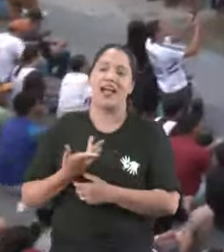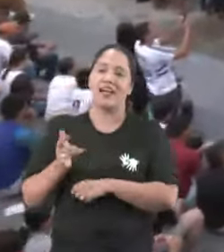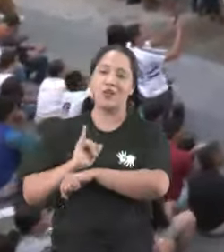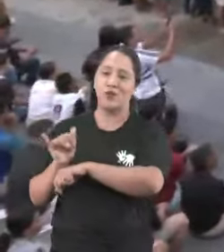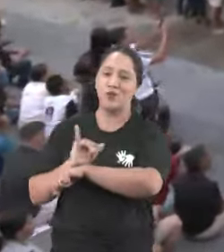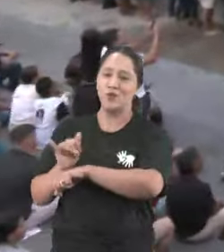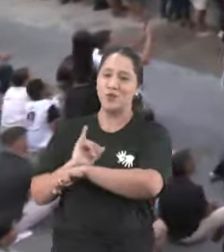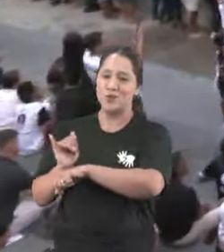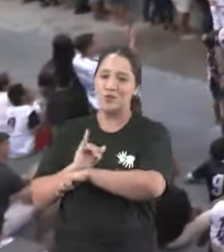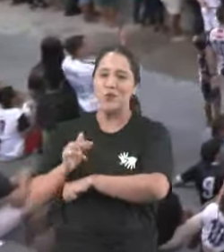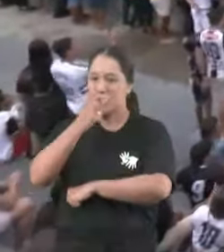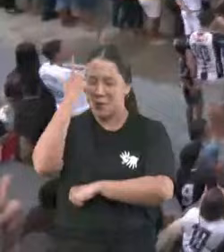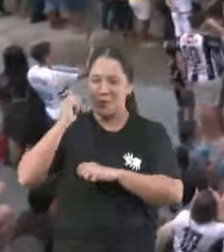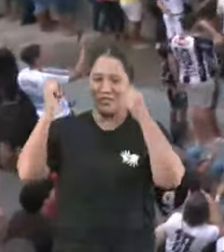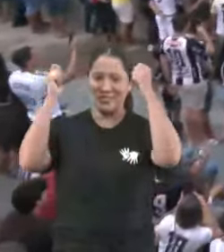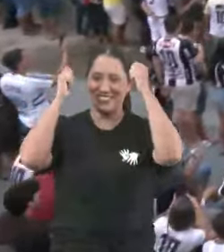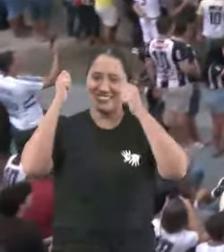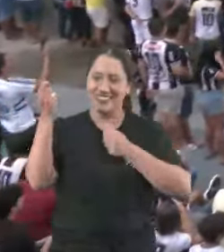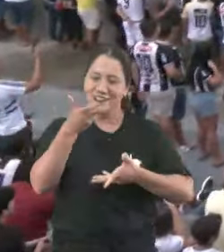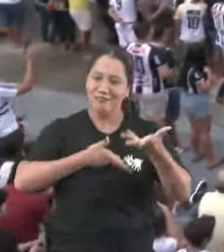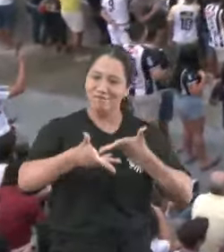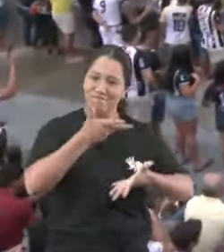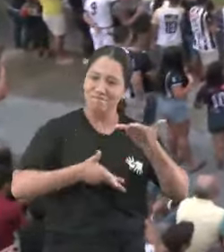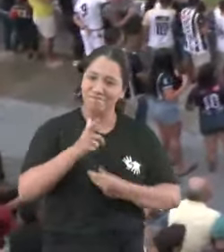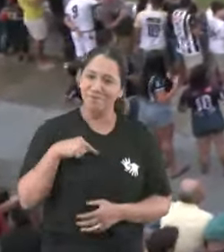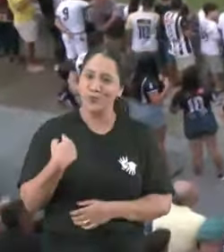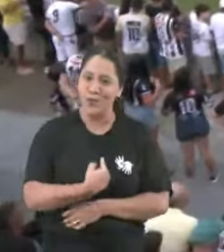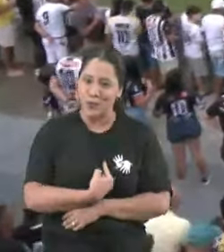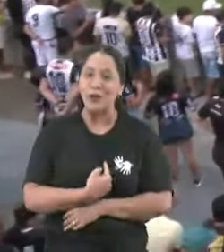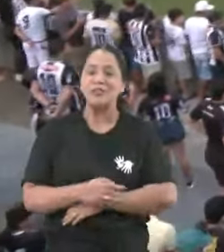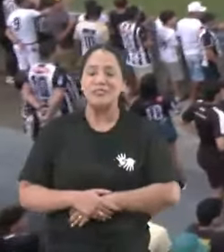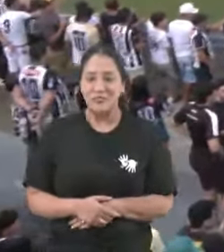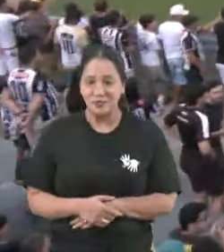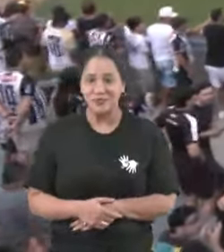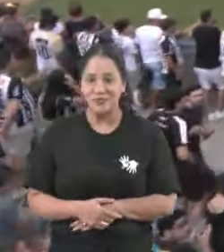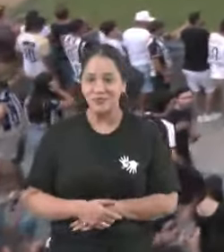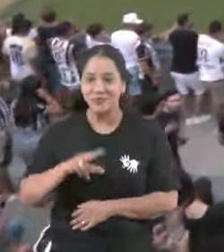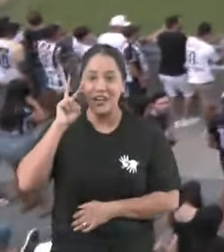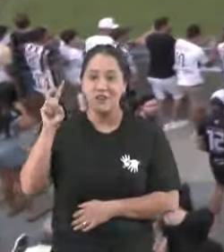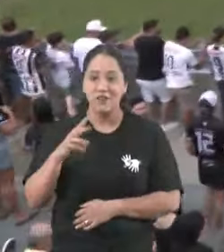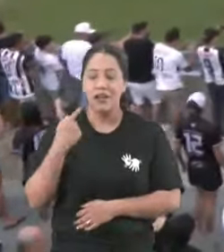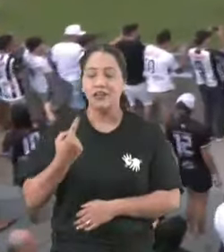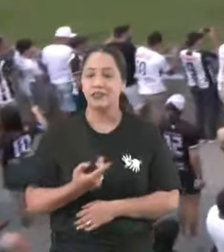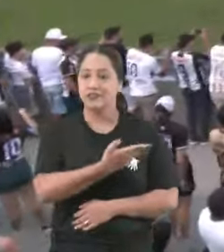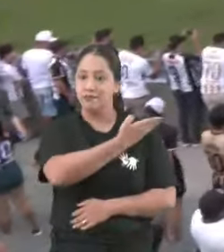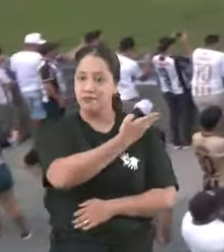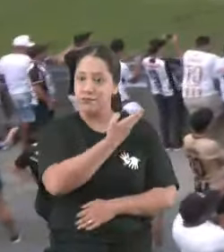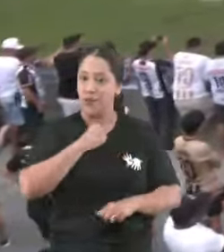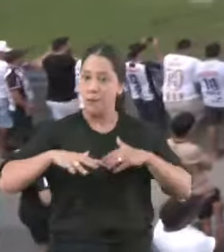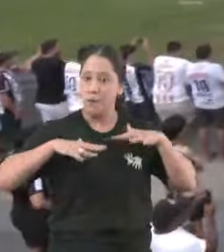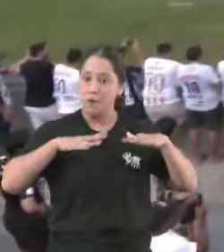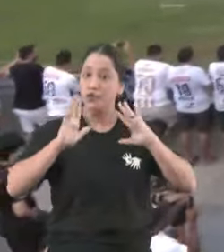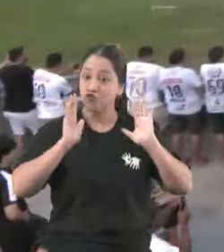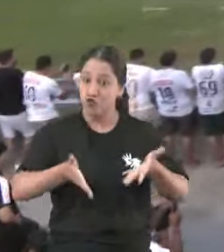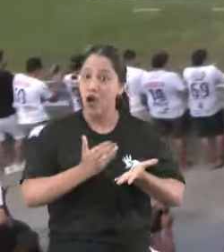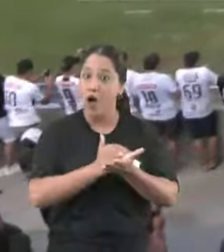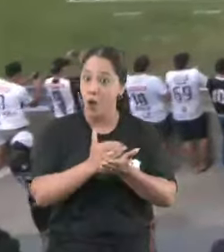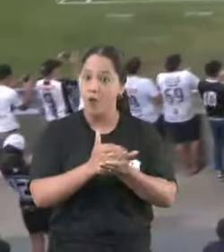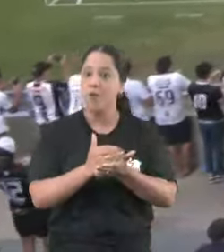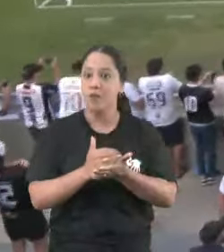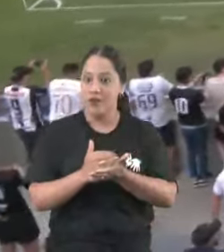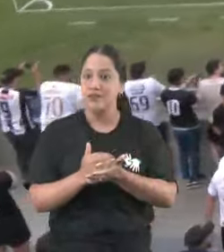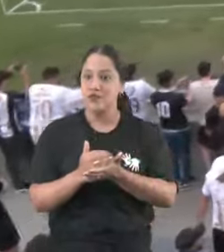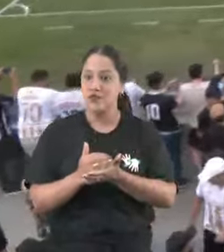dando moral para o torcedor que interage com a gente. Veja aqui a movimentação no gramado, já começou, os